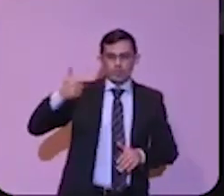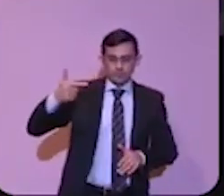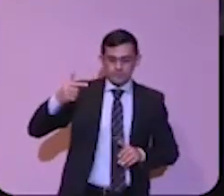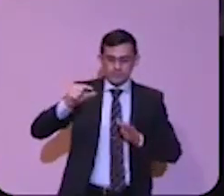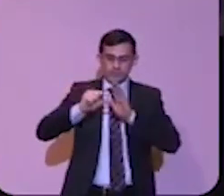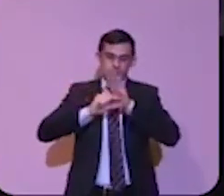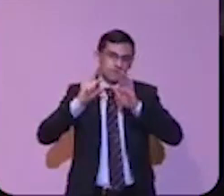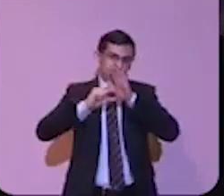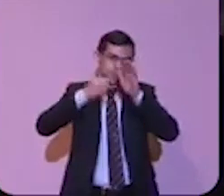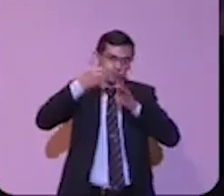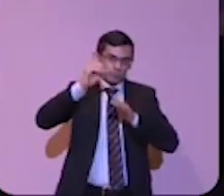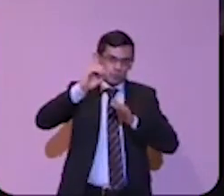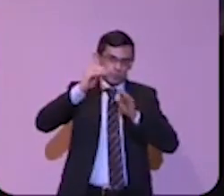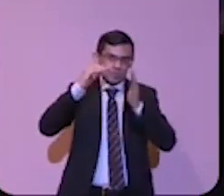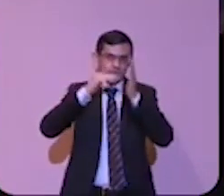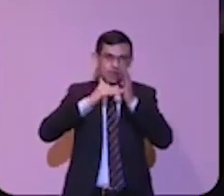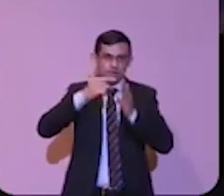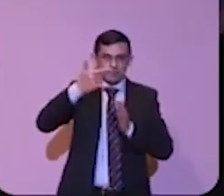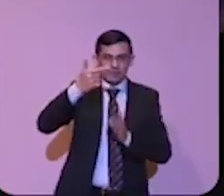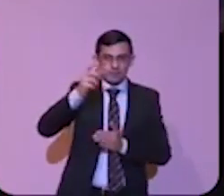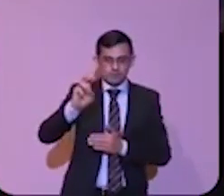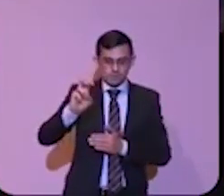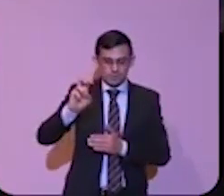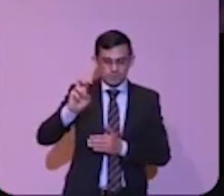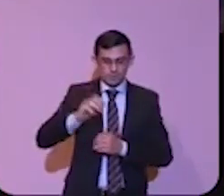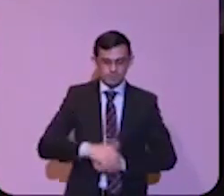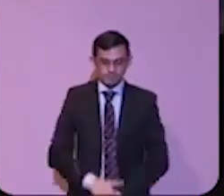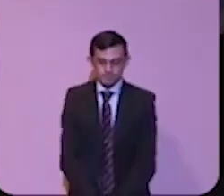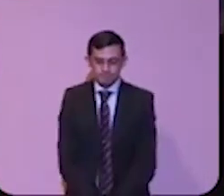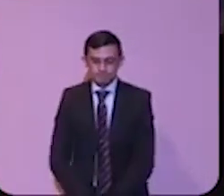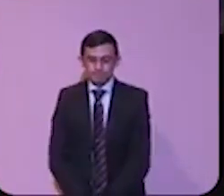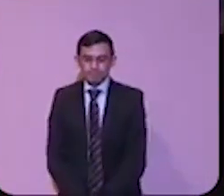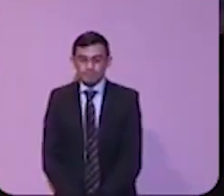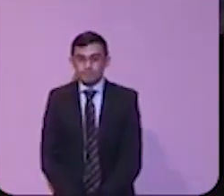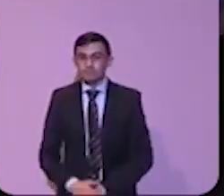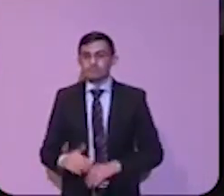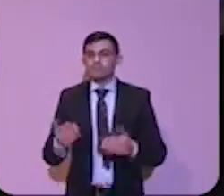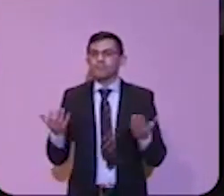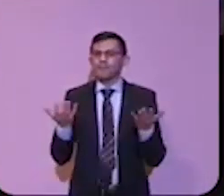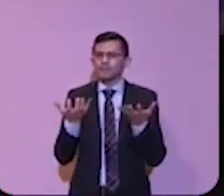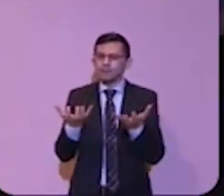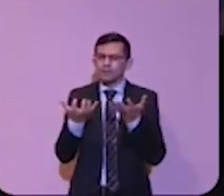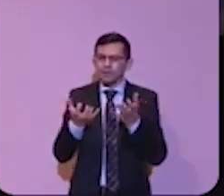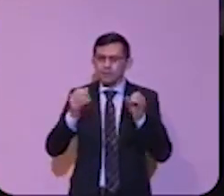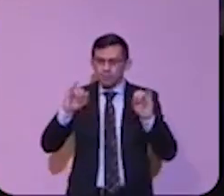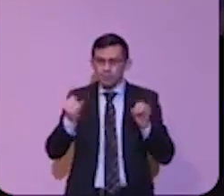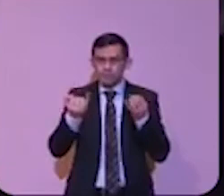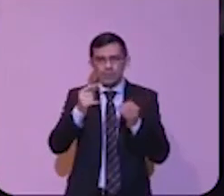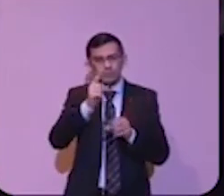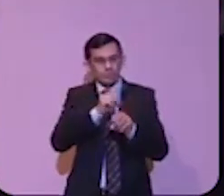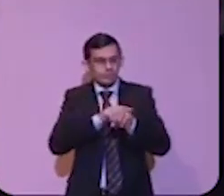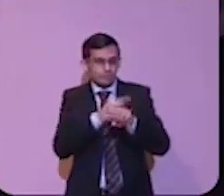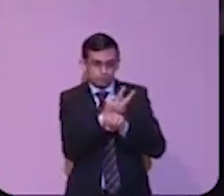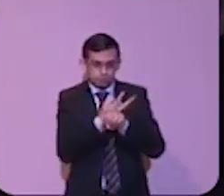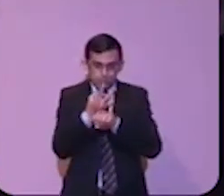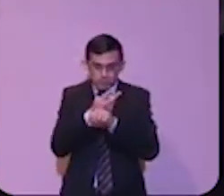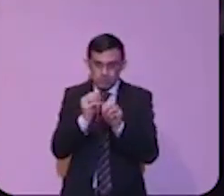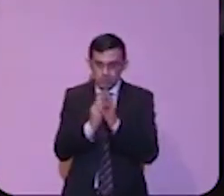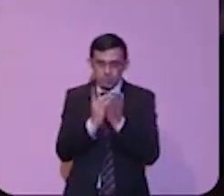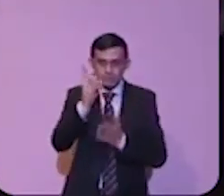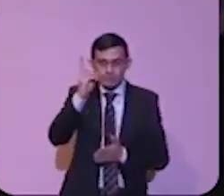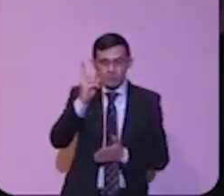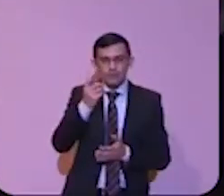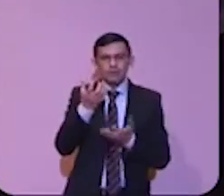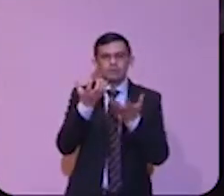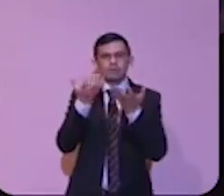versículo 20 ao versículo 25. Eu queria aproveitar, enquanto você está abrindo a sua Bíblia, queria